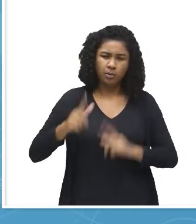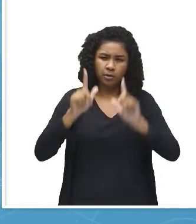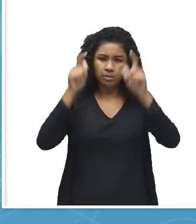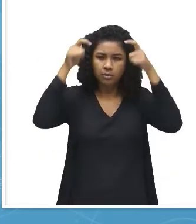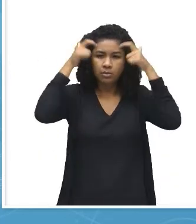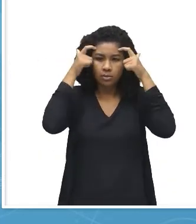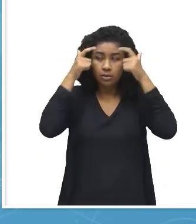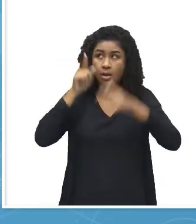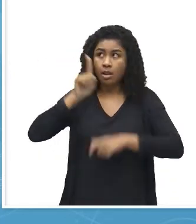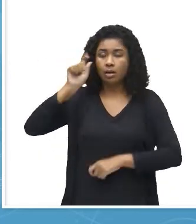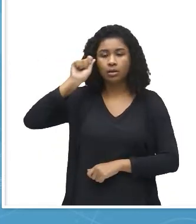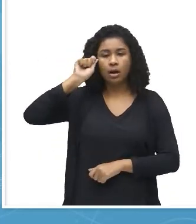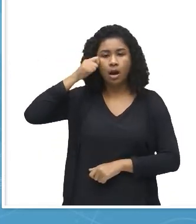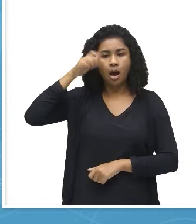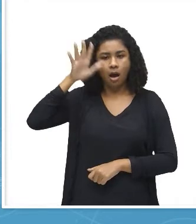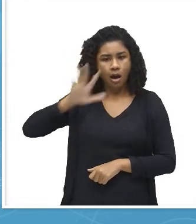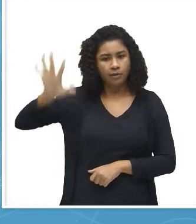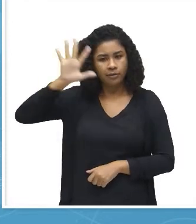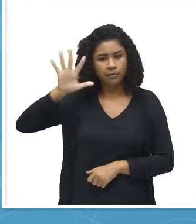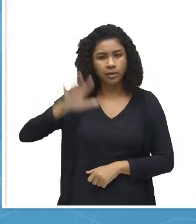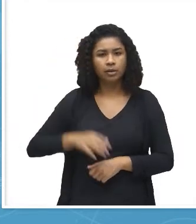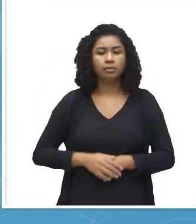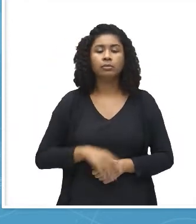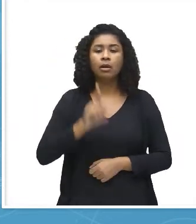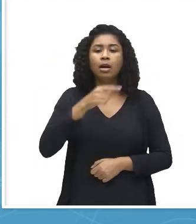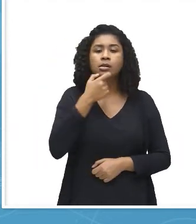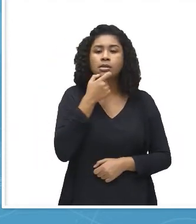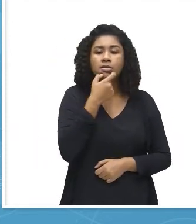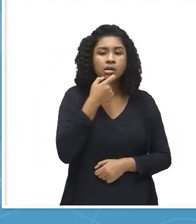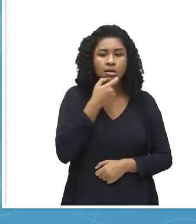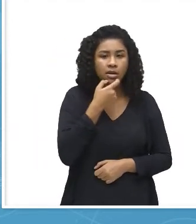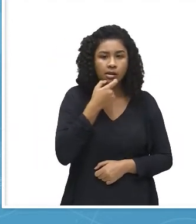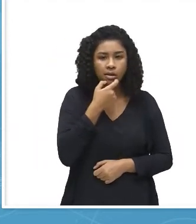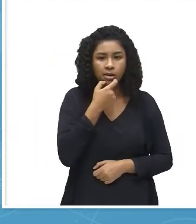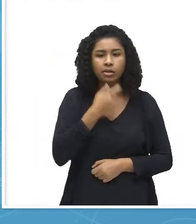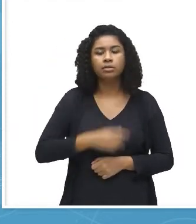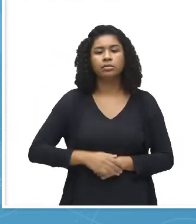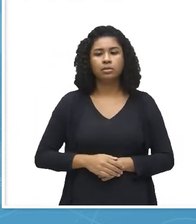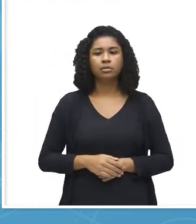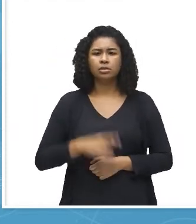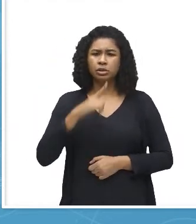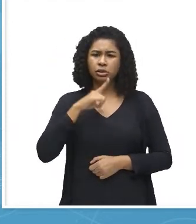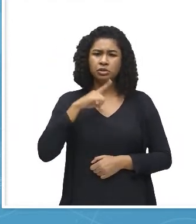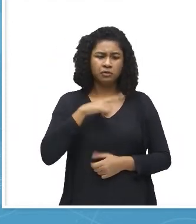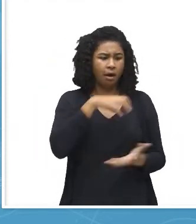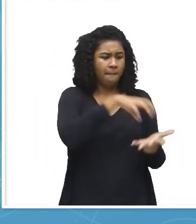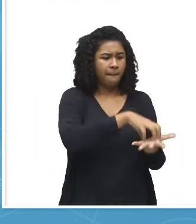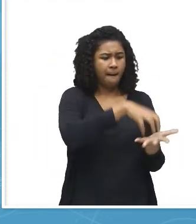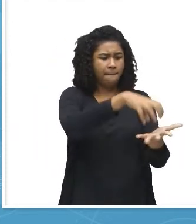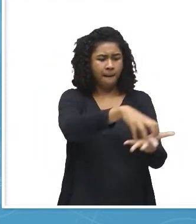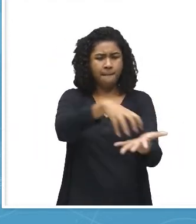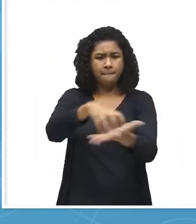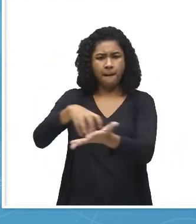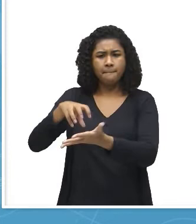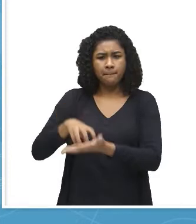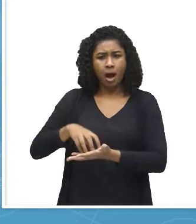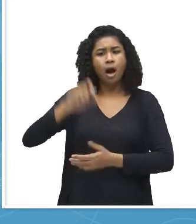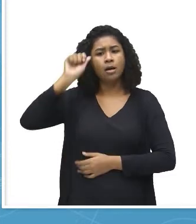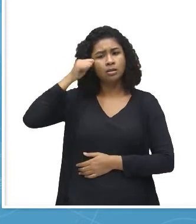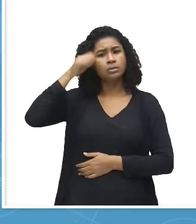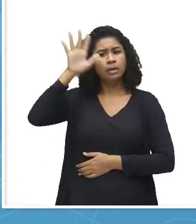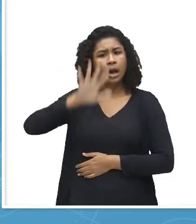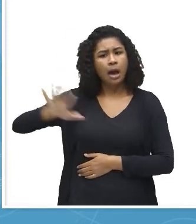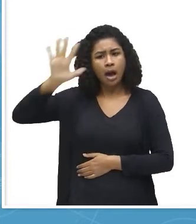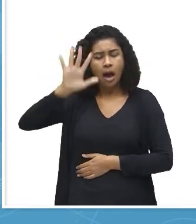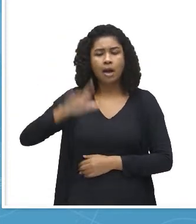na África é justamente os britânicos, que não tiveram uma, mas várias colônias na África. Entre as mais